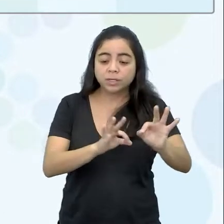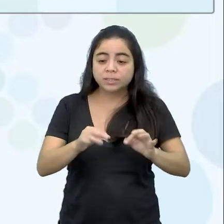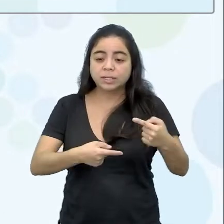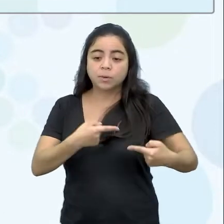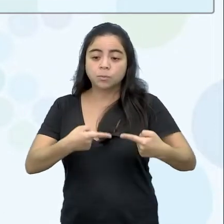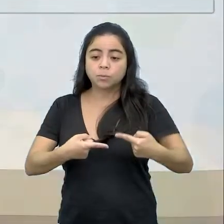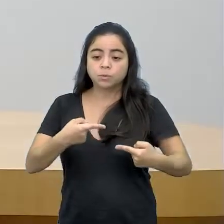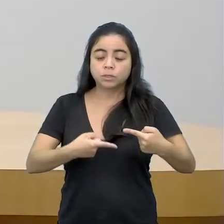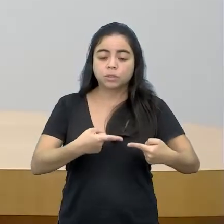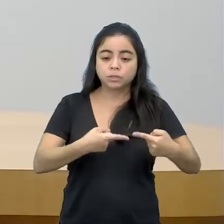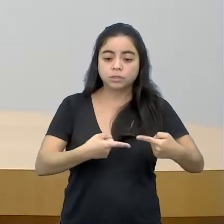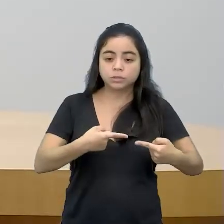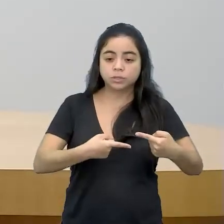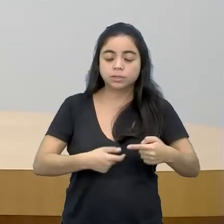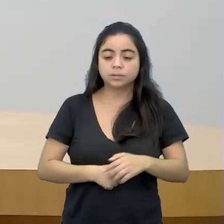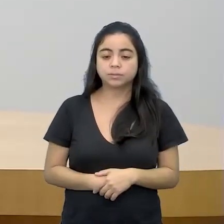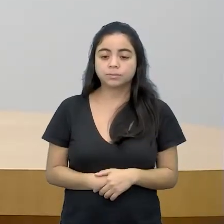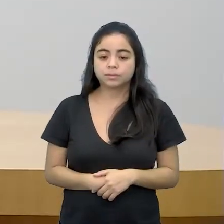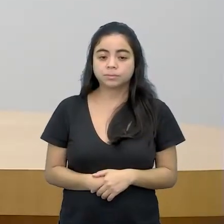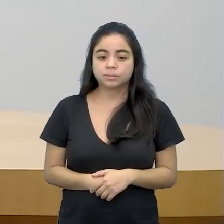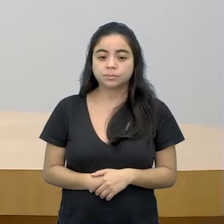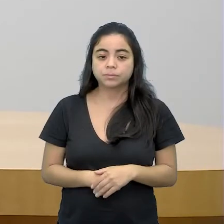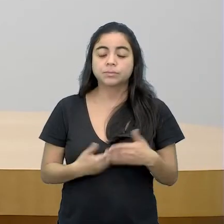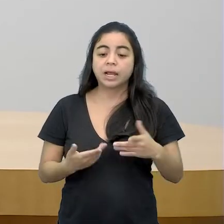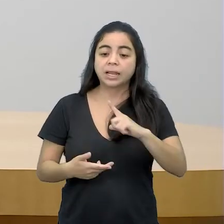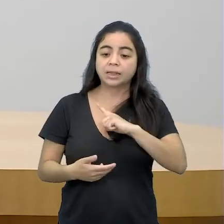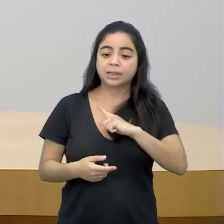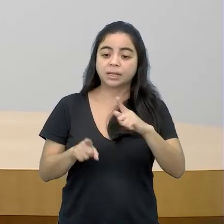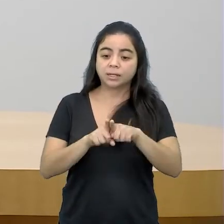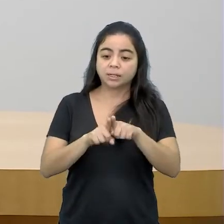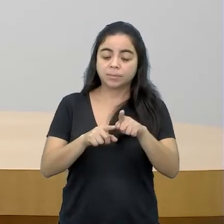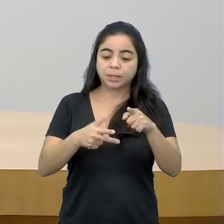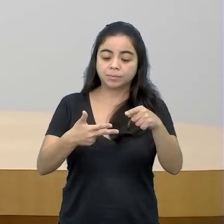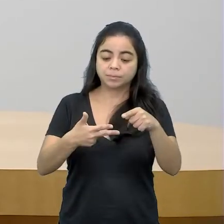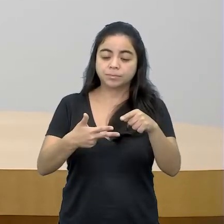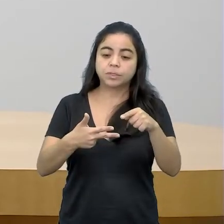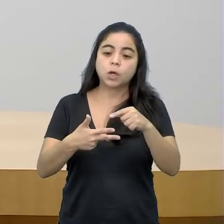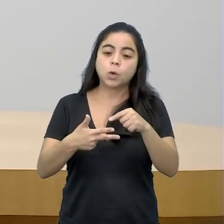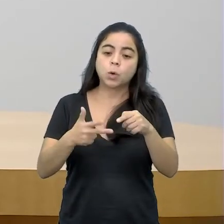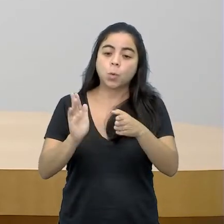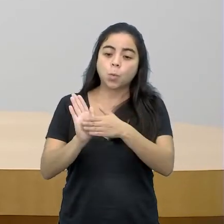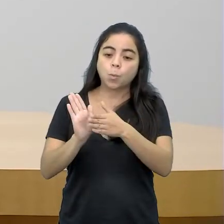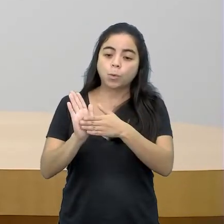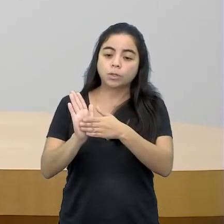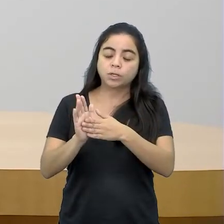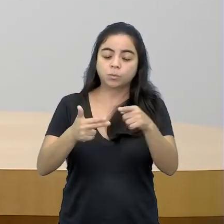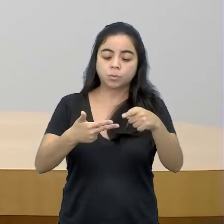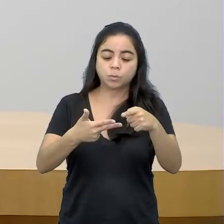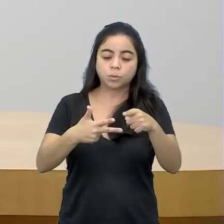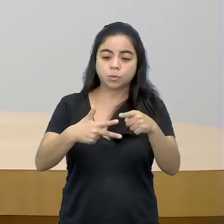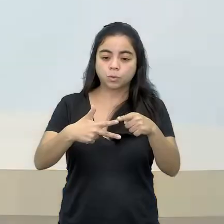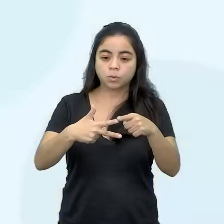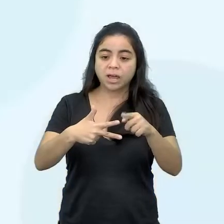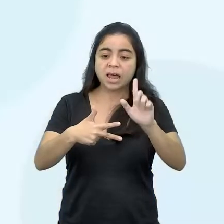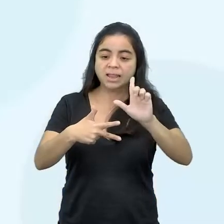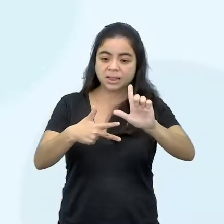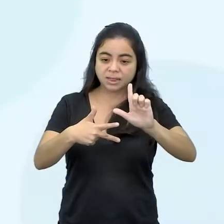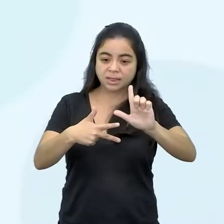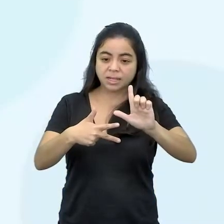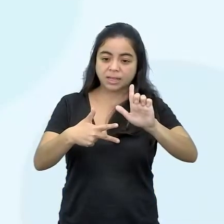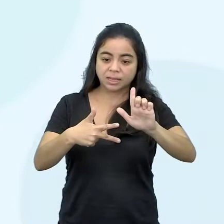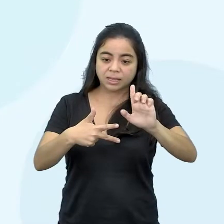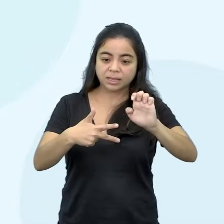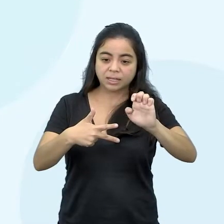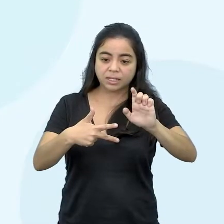as suas instâncias políticas. A gente teria também, segundo Montesquieu, um poder legislativo, tá